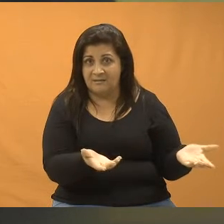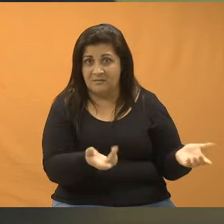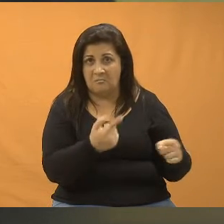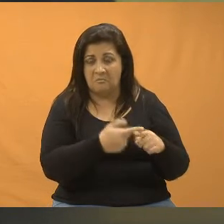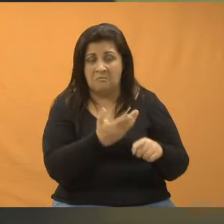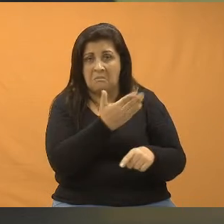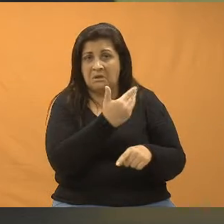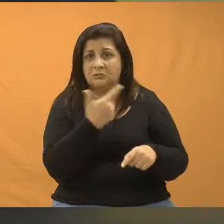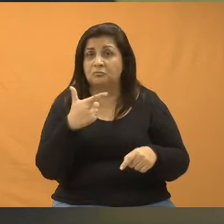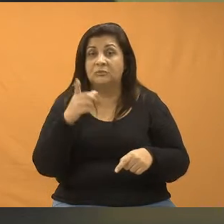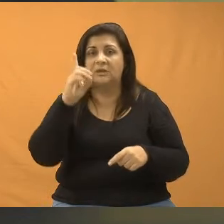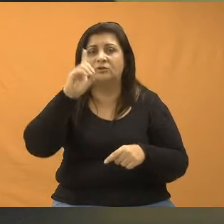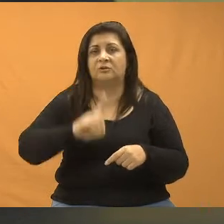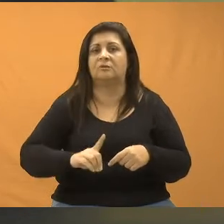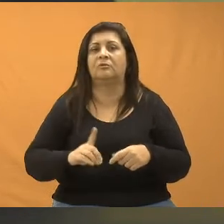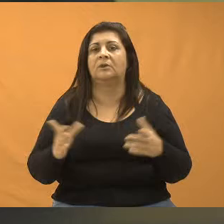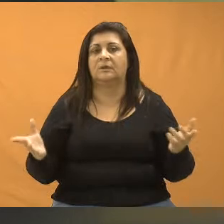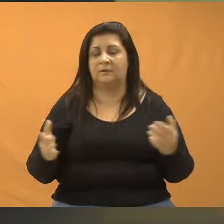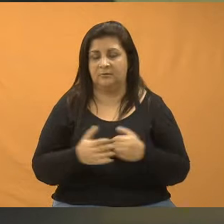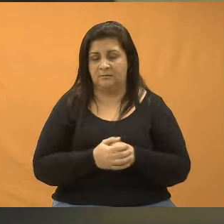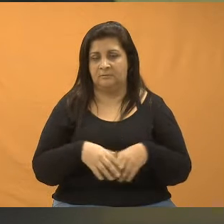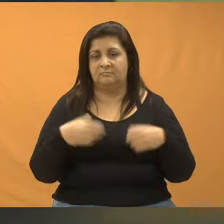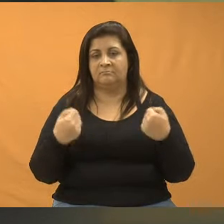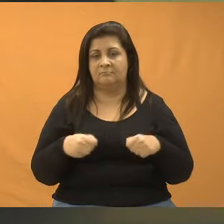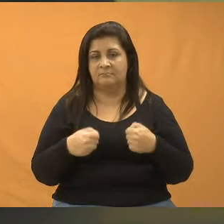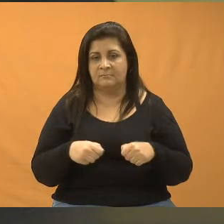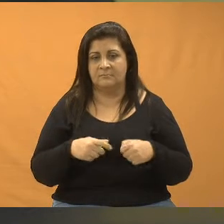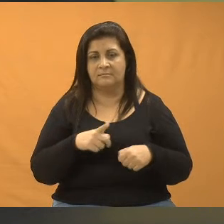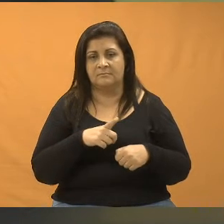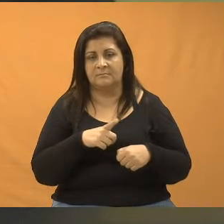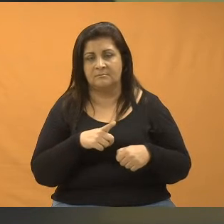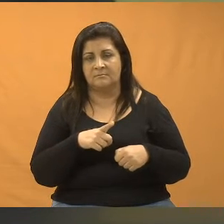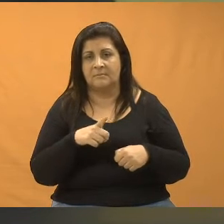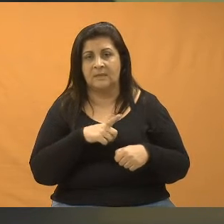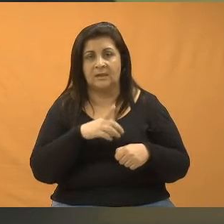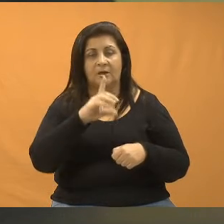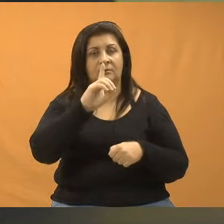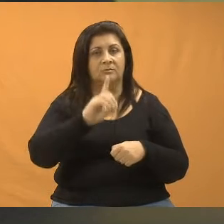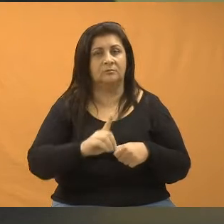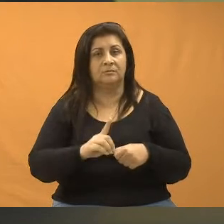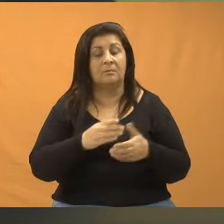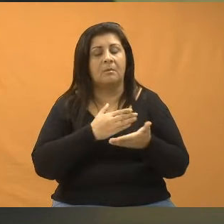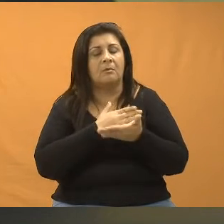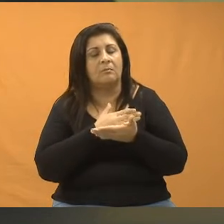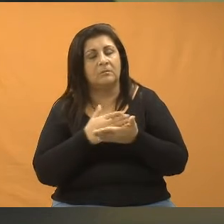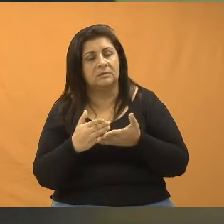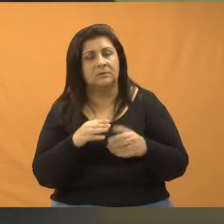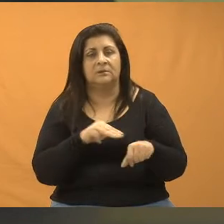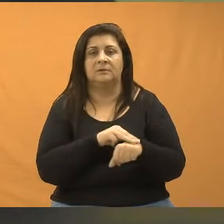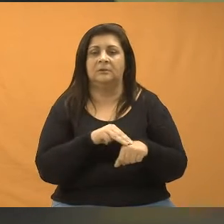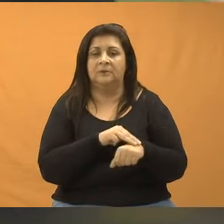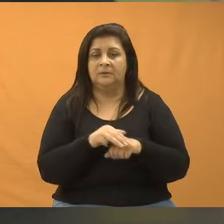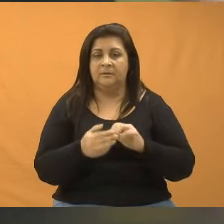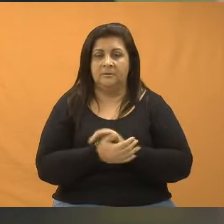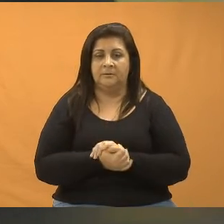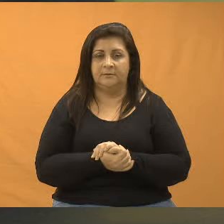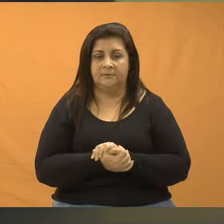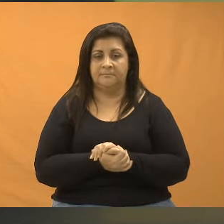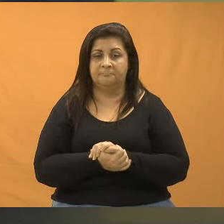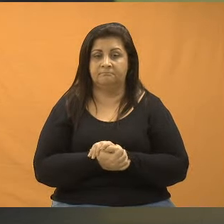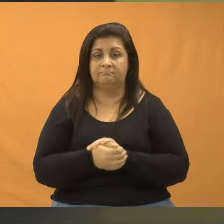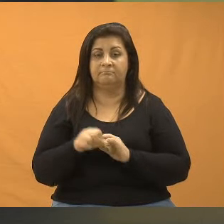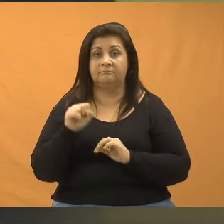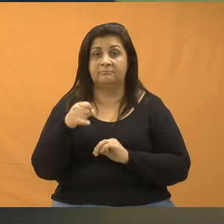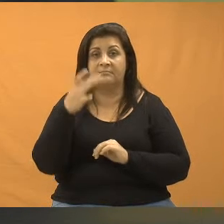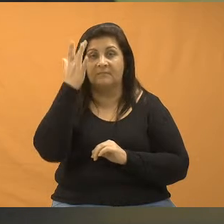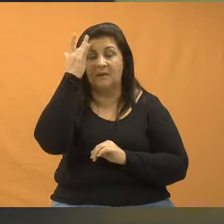diretoria, né? A gente precisava que ela tivesse uma diretoria, né? Se a Irmandade vira amanhã e fala